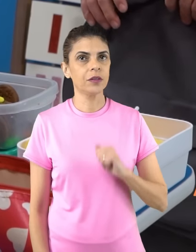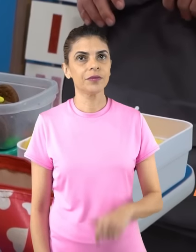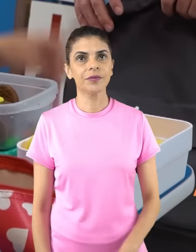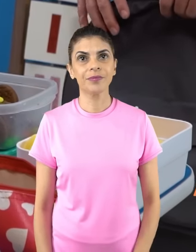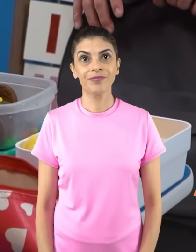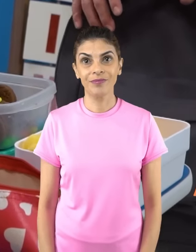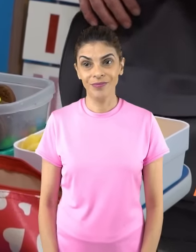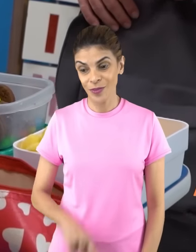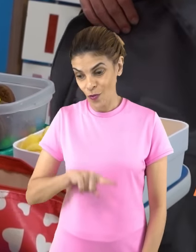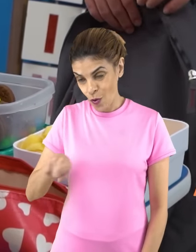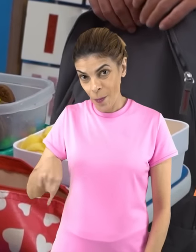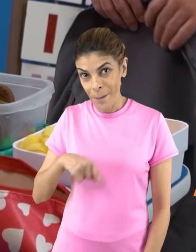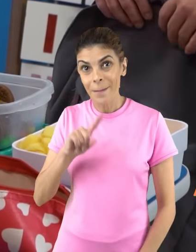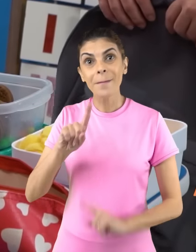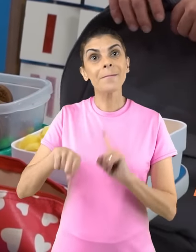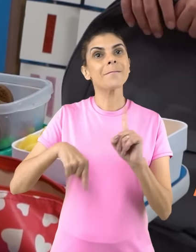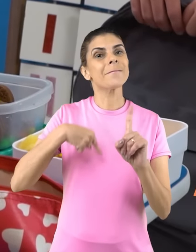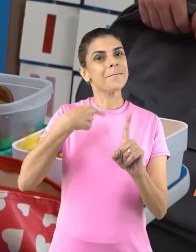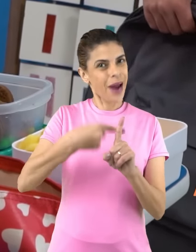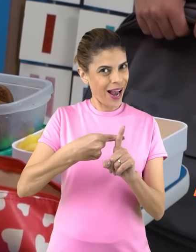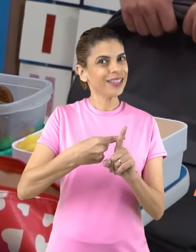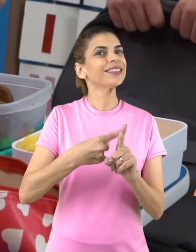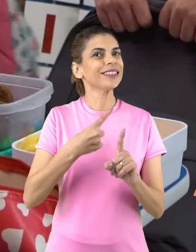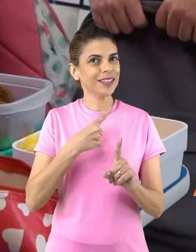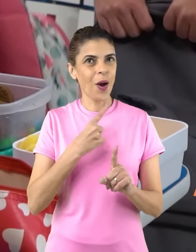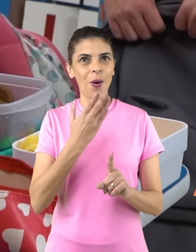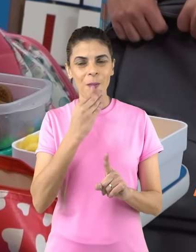Eu vou comer isso E mais isso